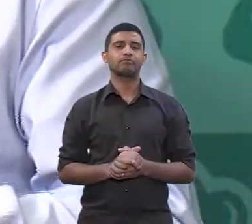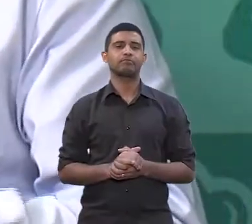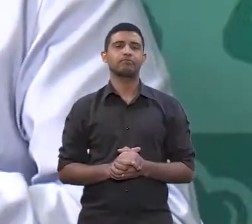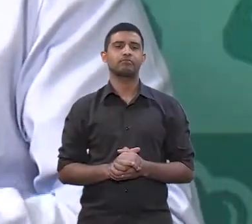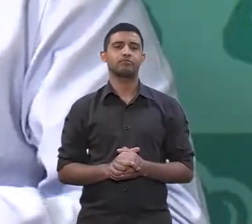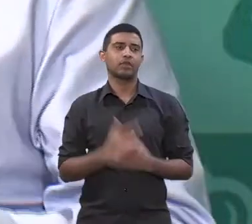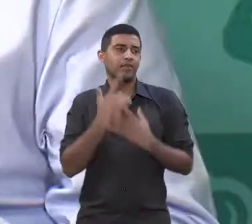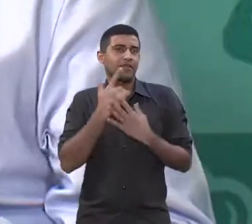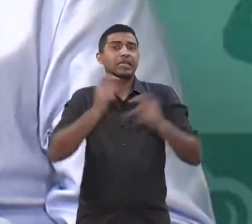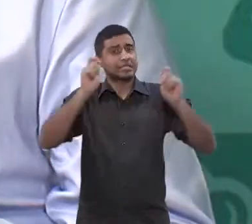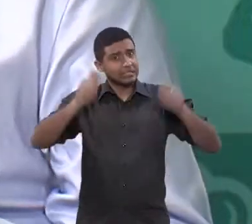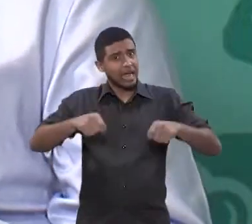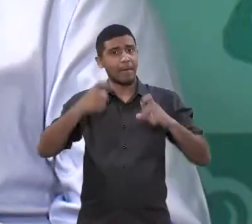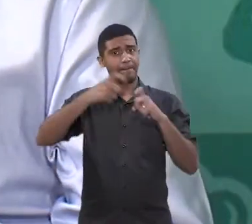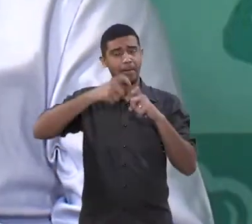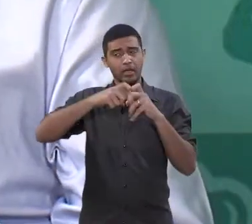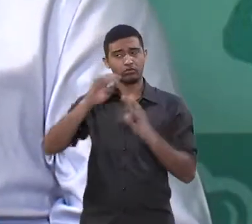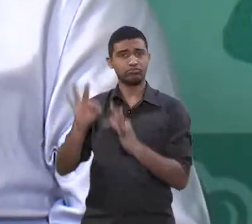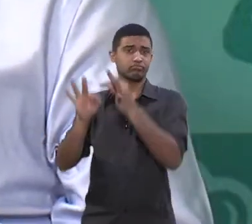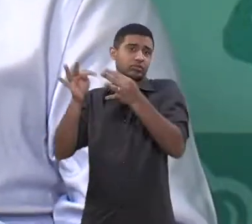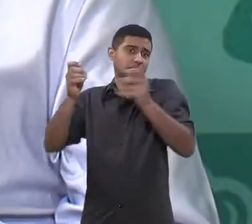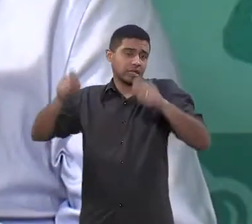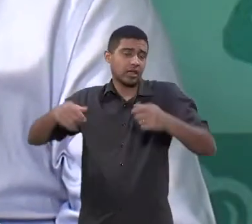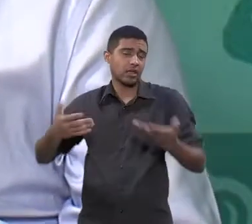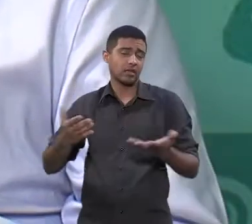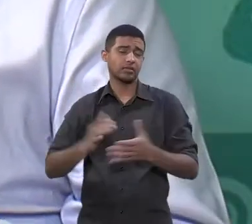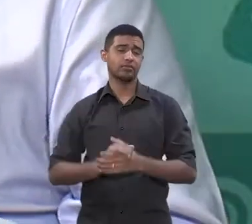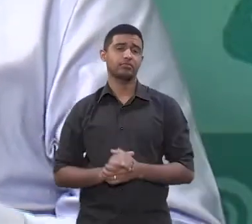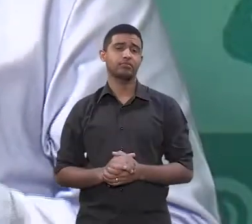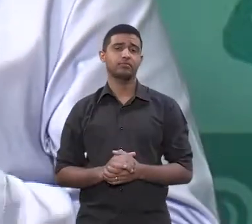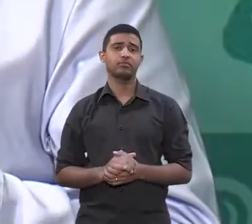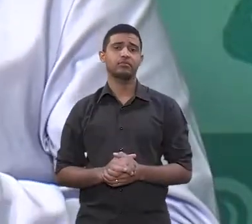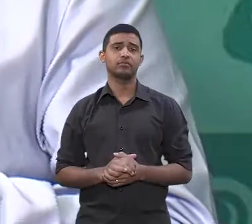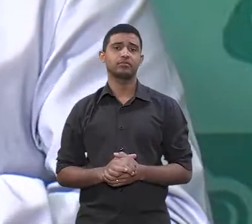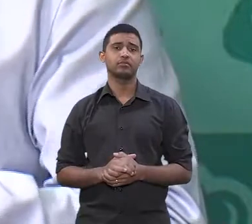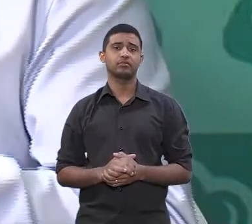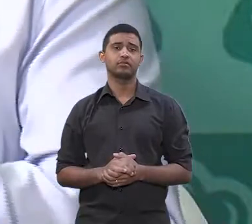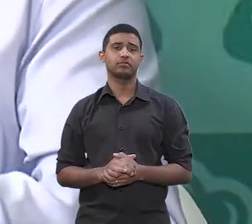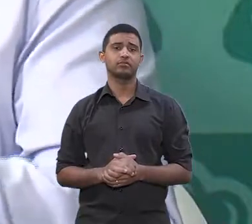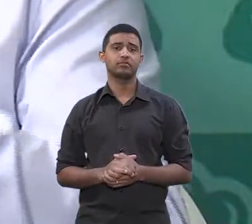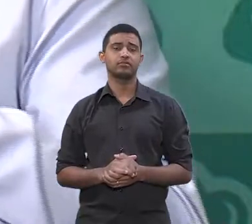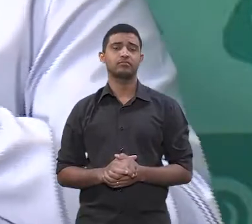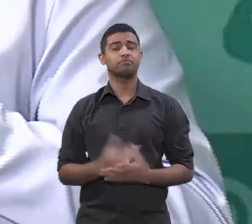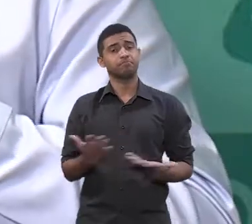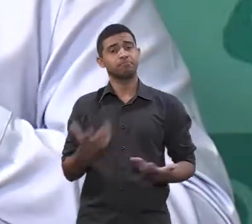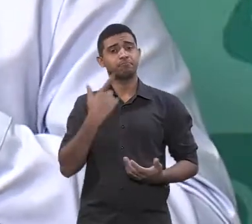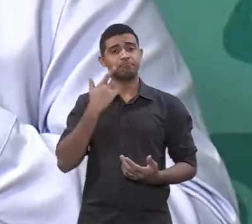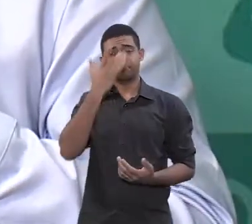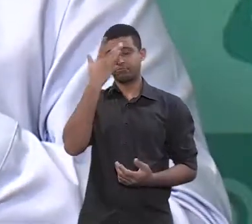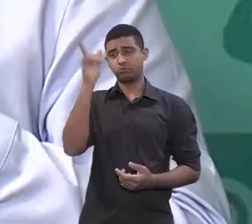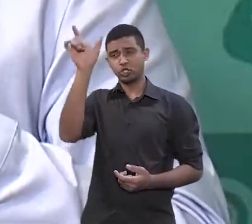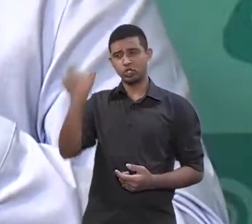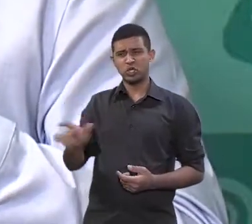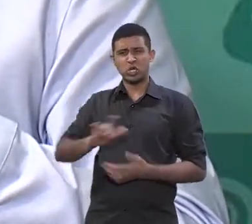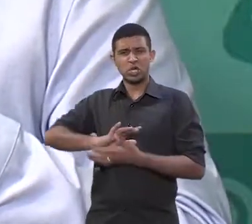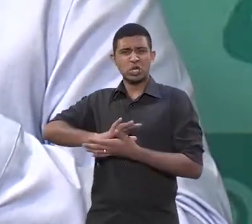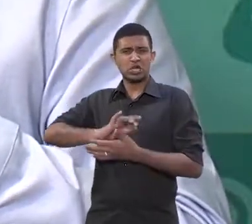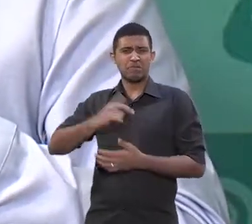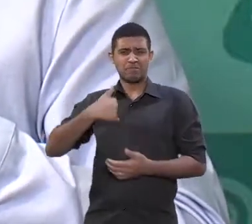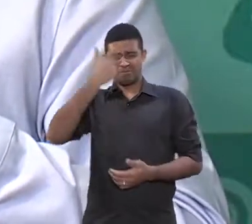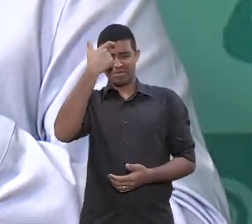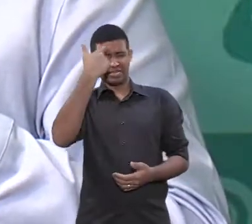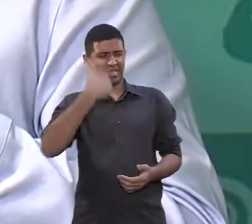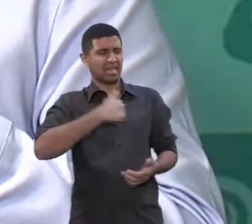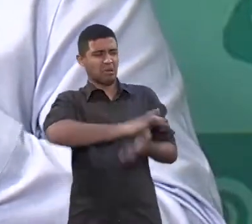coisa perfeitamente tratável, na verdade. Sim. Né? E que ele próprio, ele não tem que se